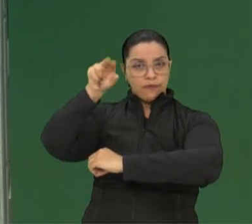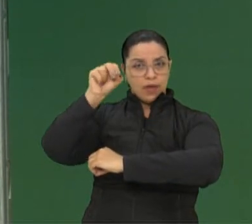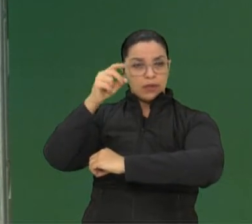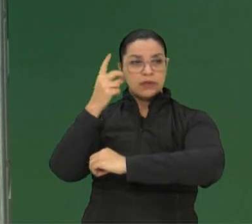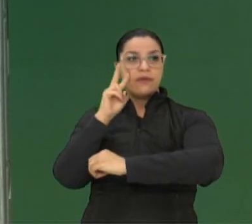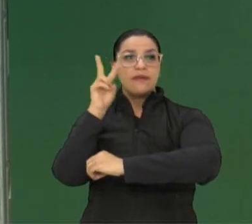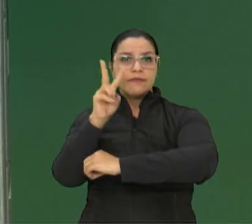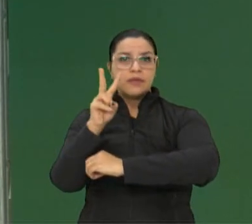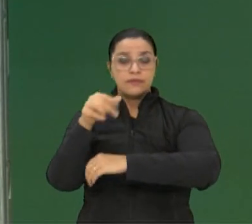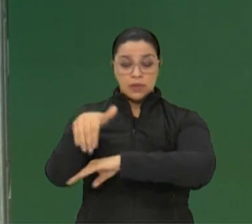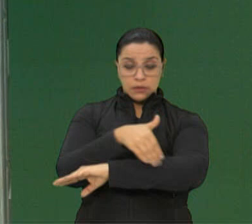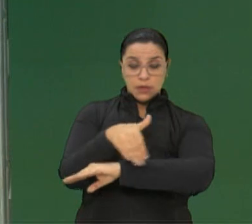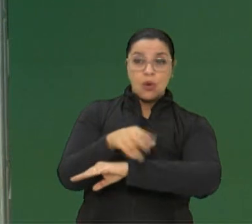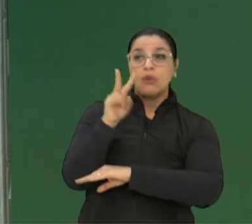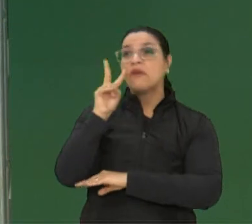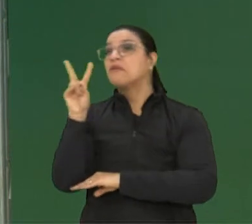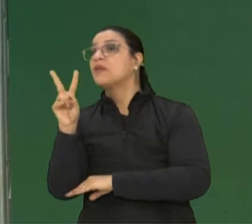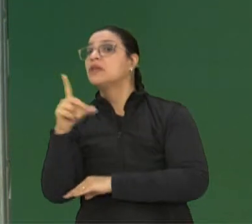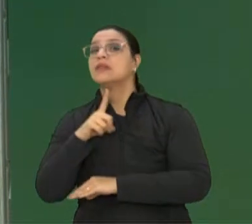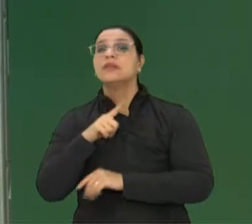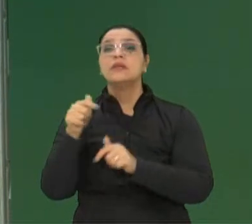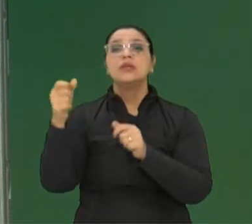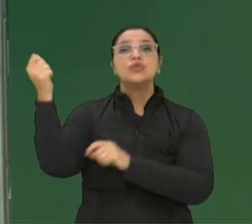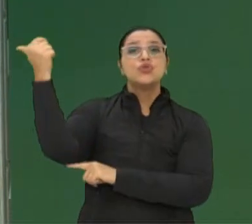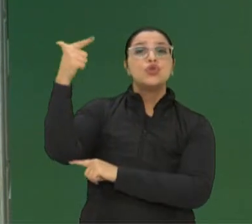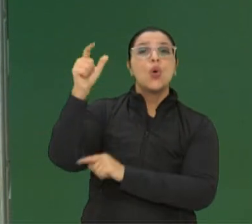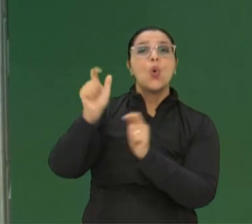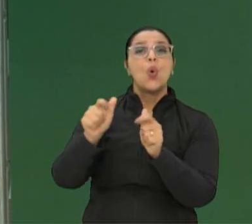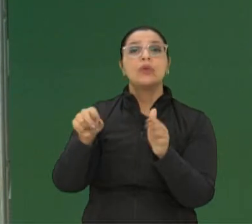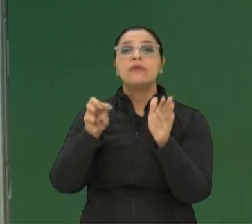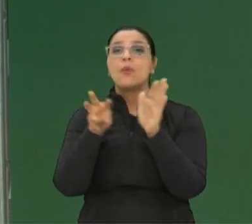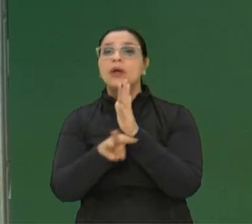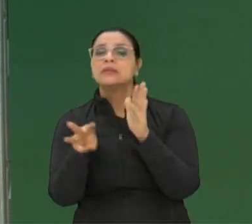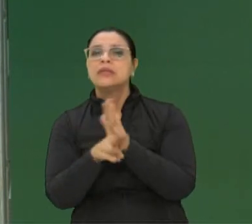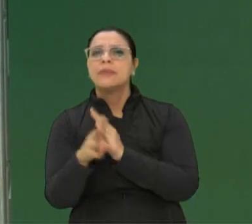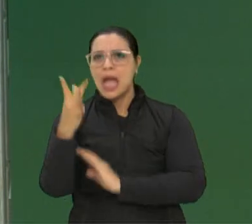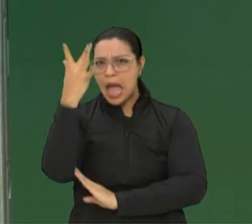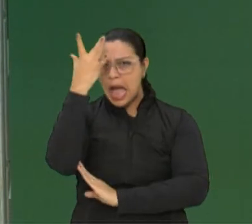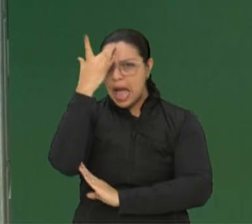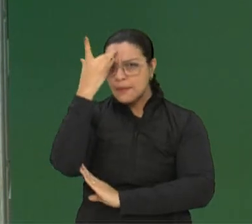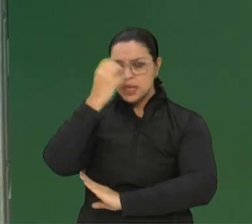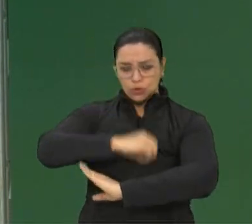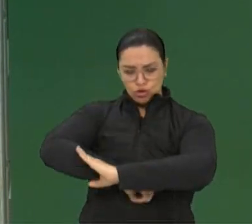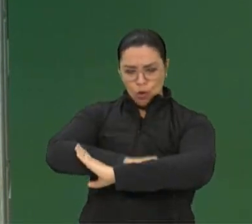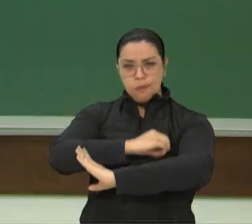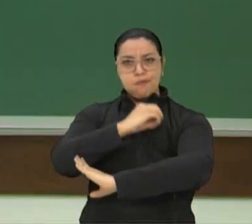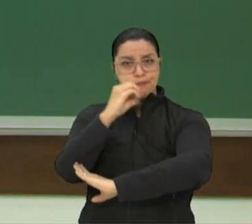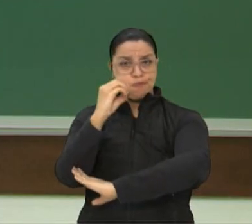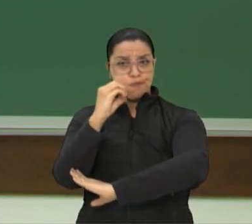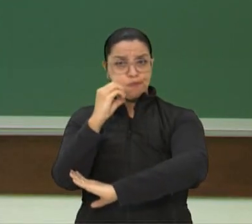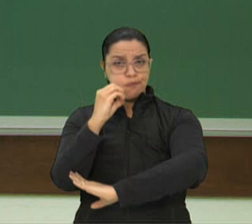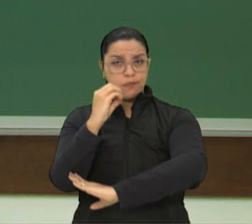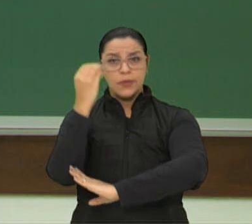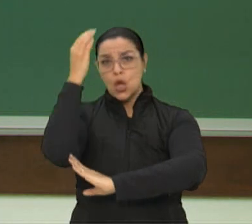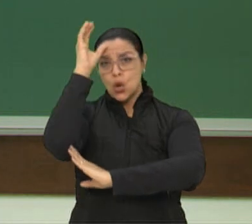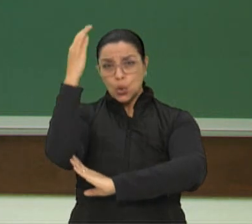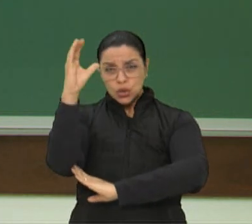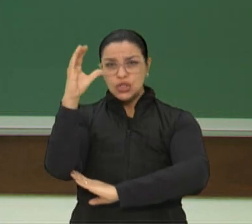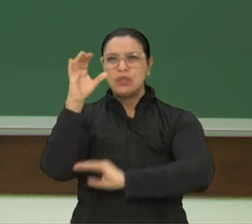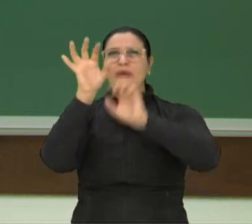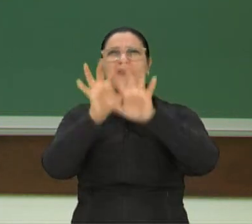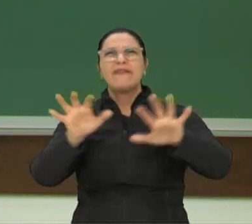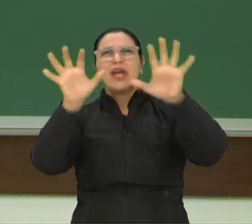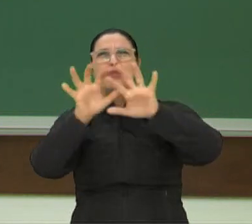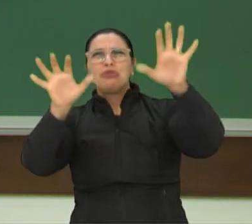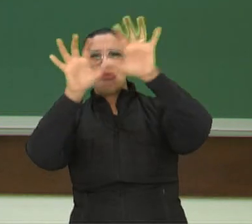entrar, sair na rua aí, perguntar para alguém, para o vizinho, às vezes, mandar uma mensagem para alguém, amanhã o sol vai nascer? Você vai falar, Curitiba, cara, vai ter nuvem aí, vai